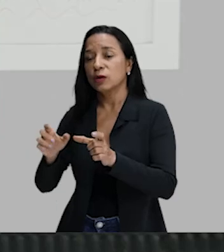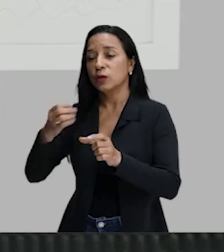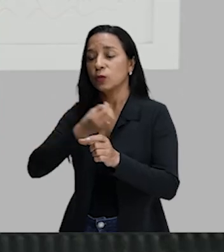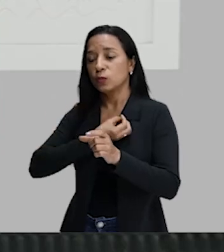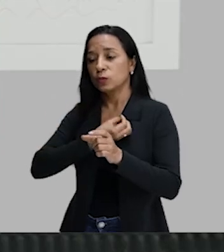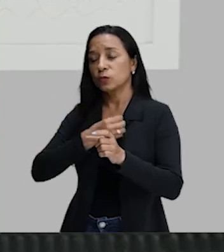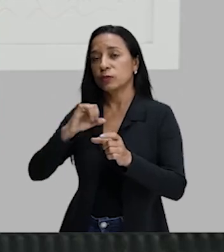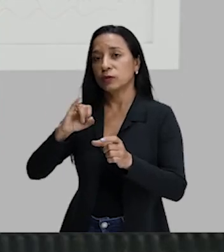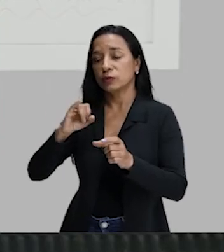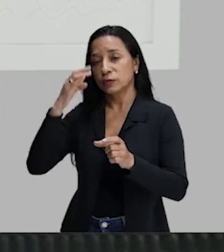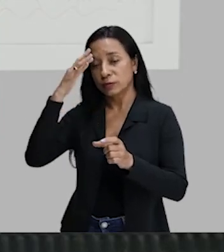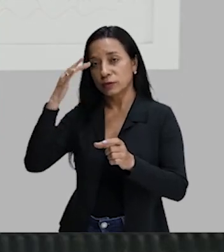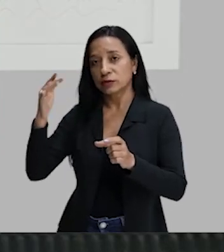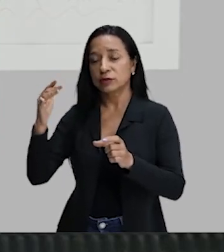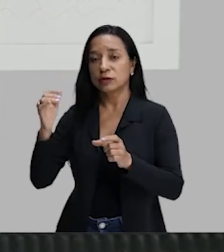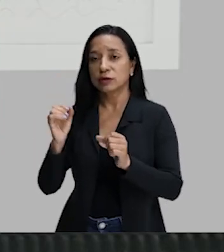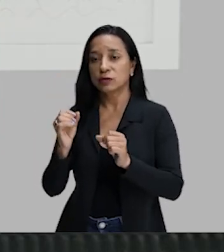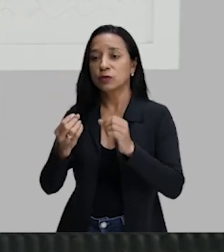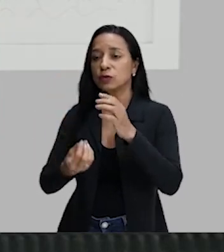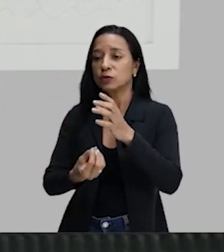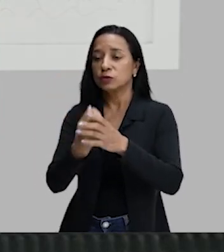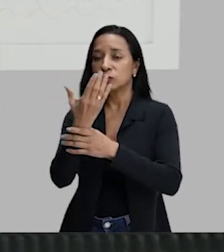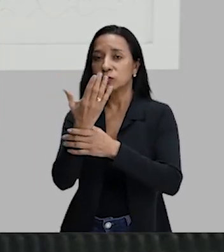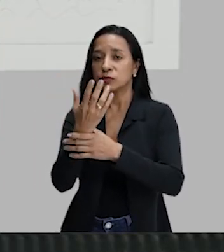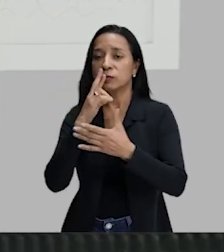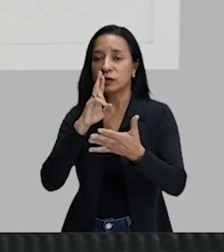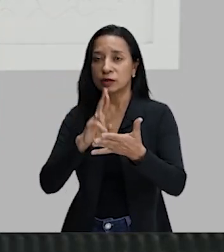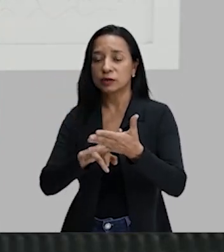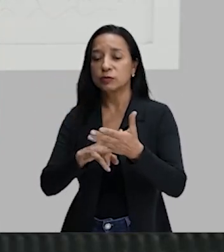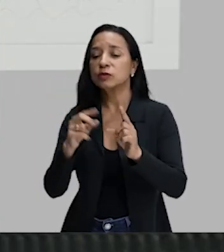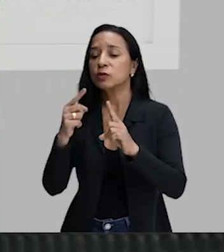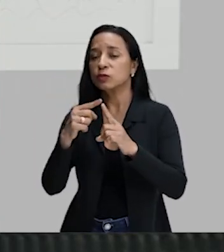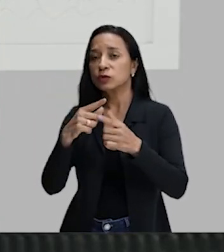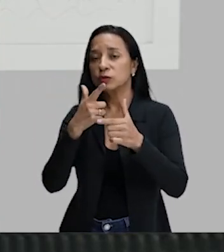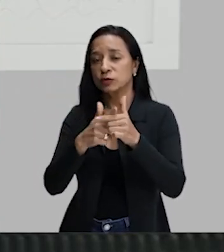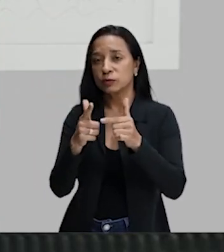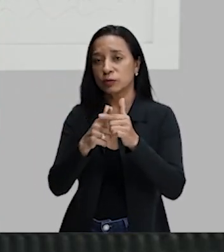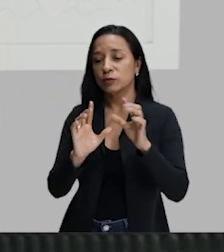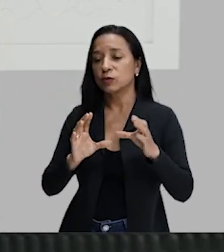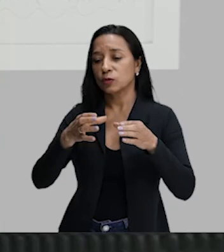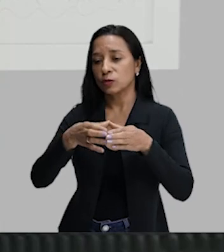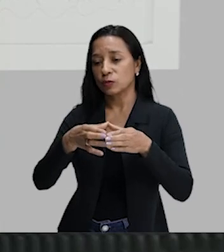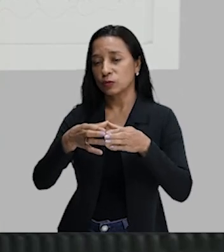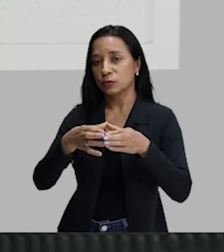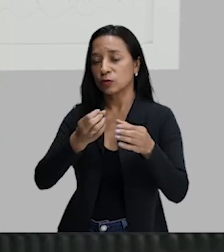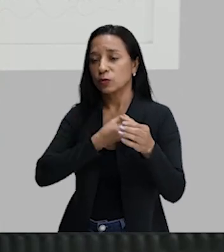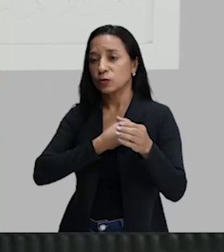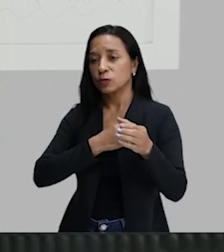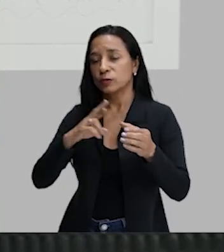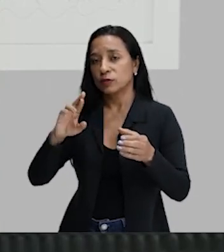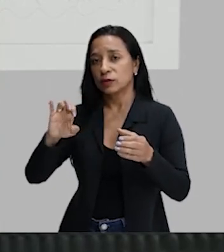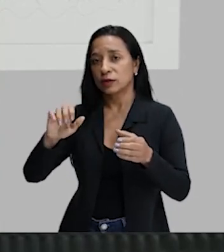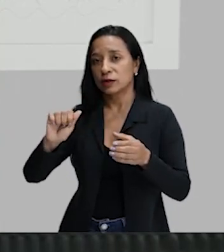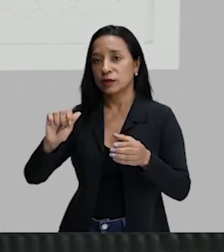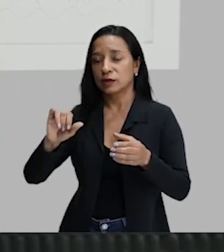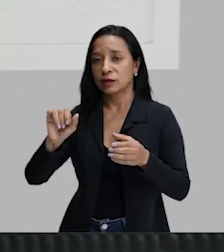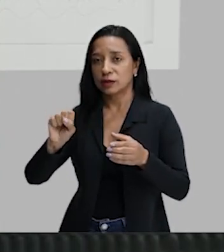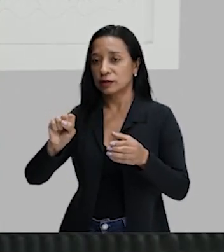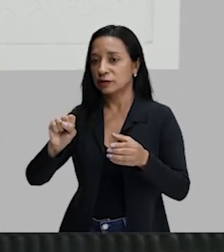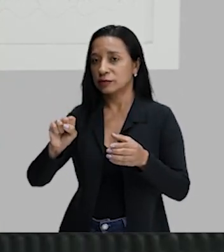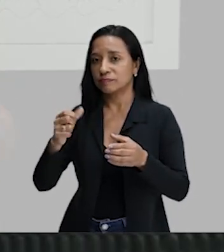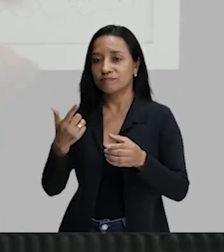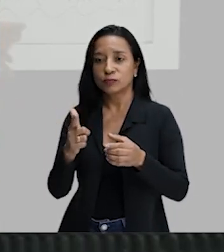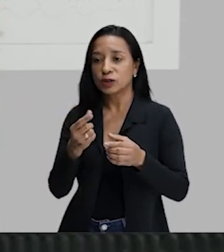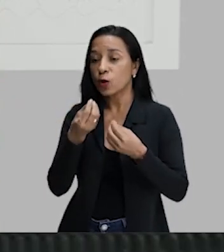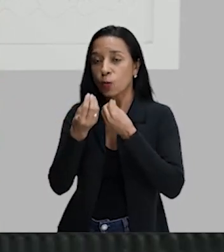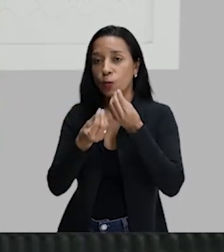para resolver esse tipo de problema aqui, que o conjunto dos números reais não resolve. Tá? Se eu tenho isso aqui para